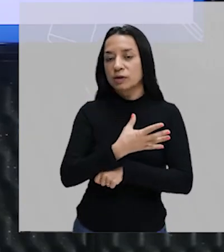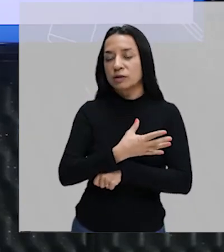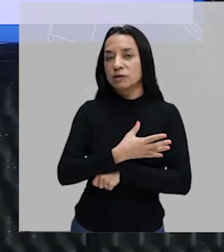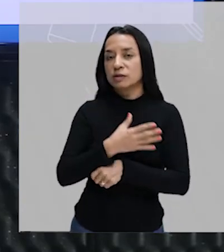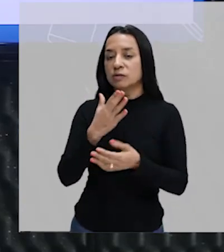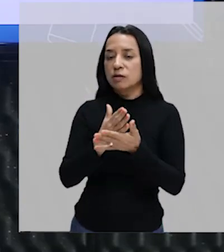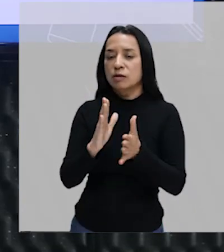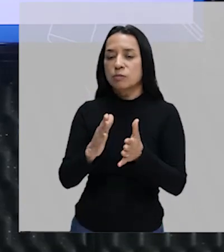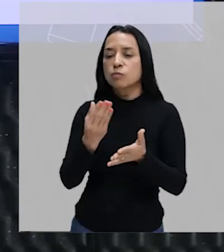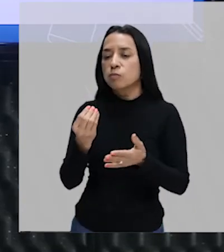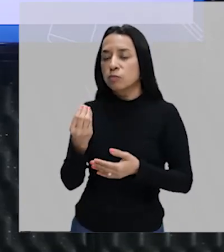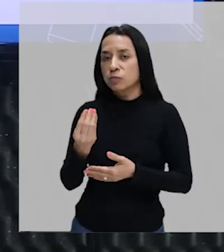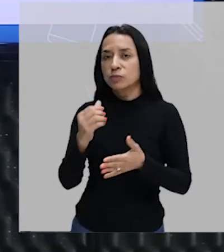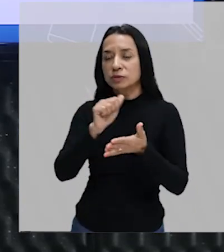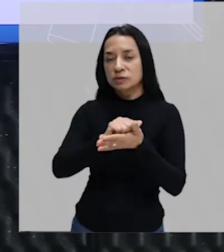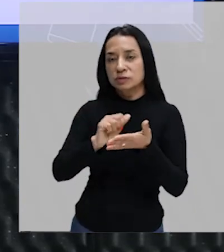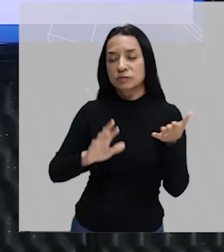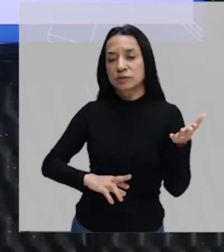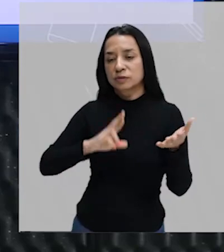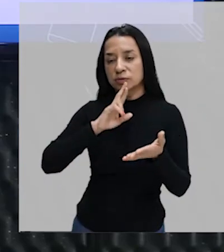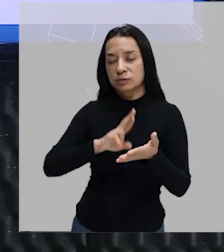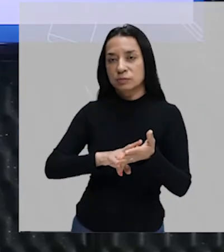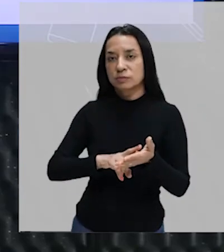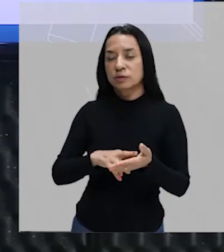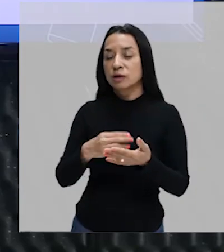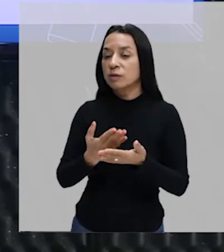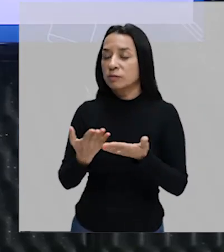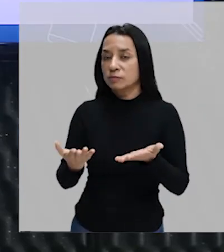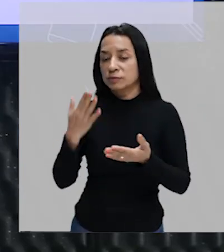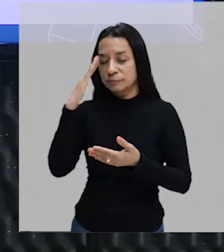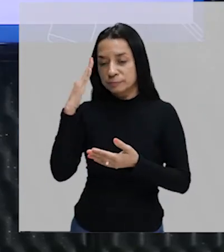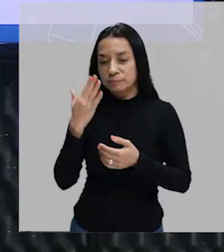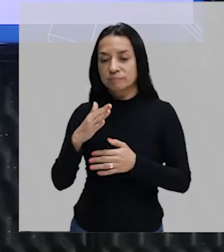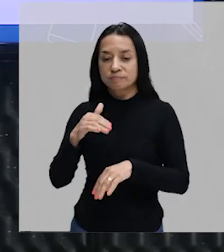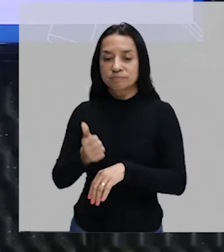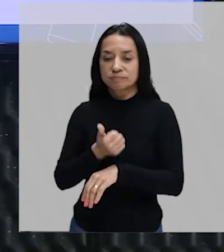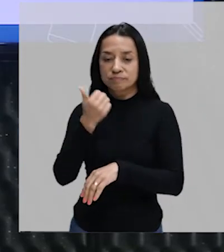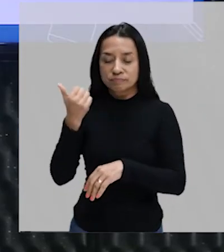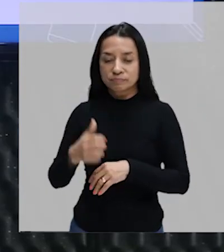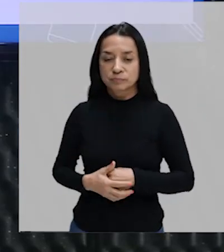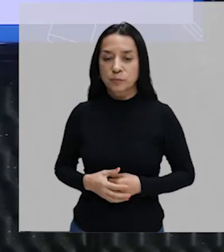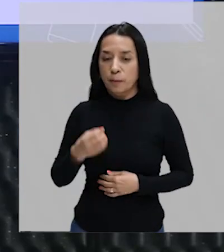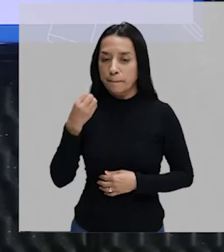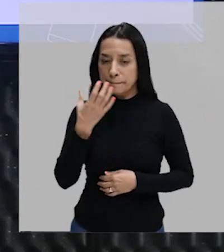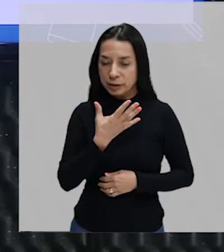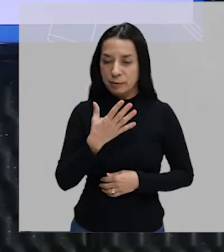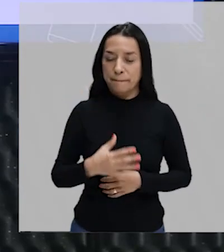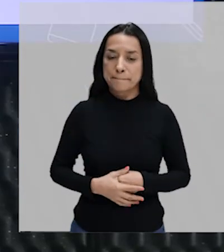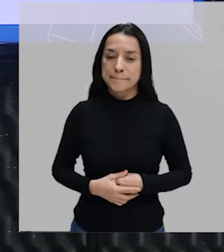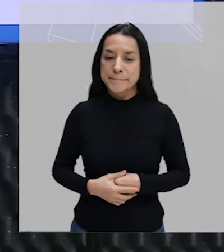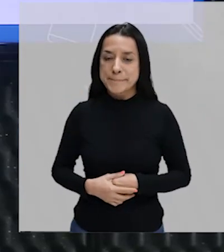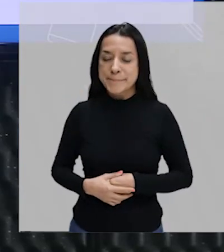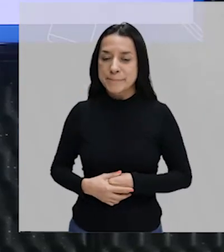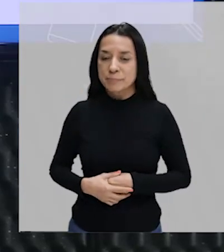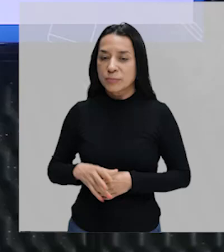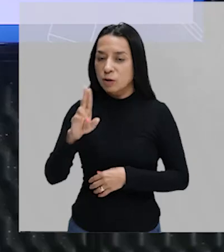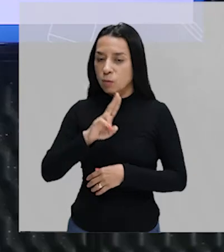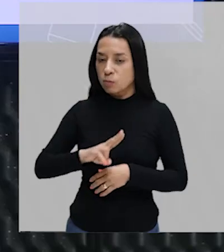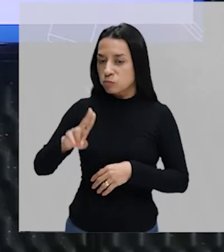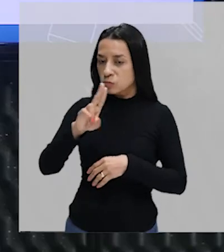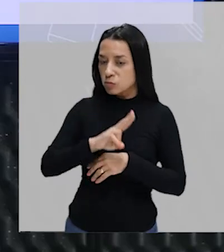para a gente resolver aqui, para você poder entender melhor. Bem, colocação dos